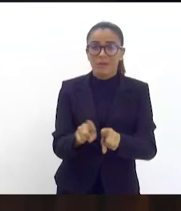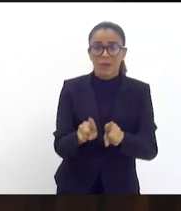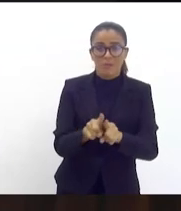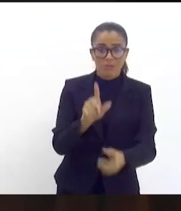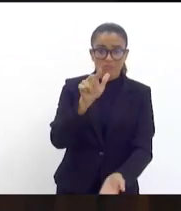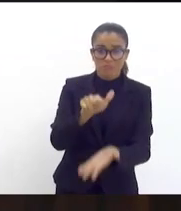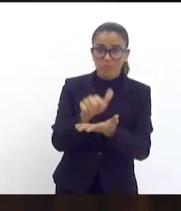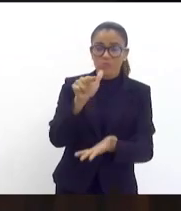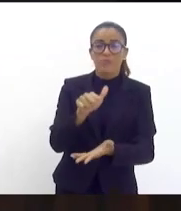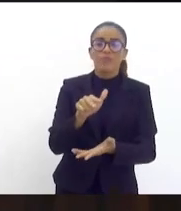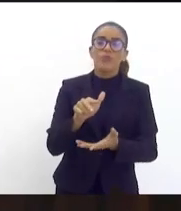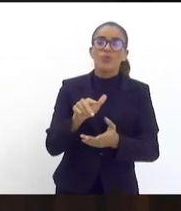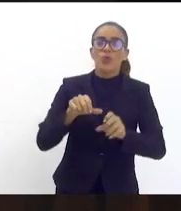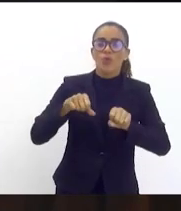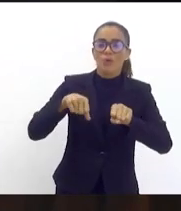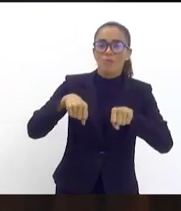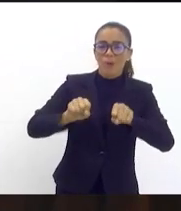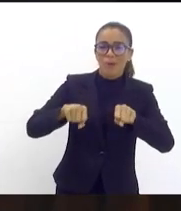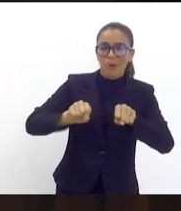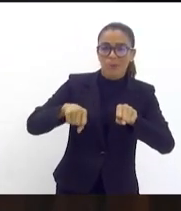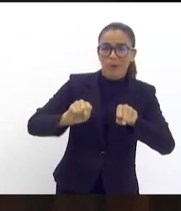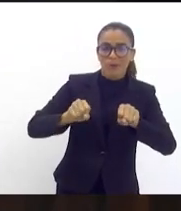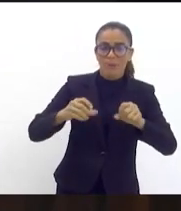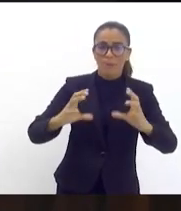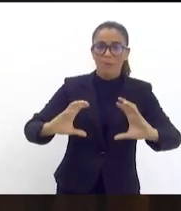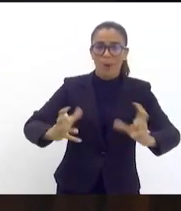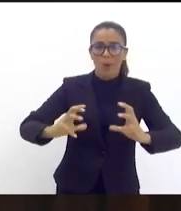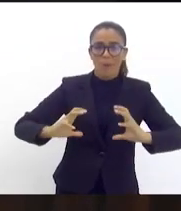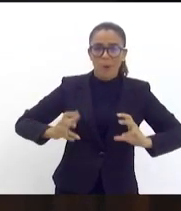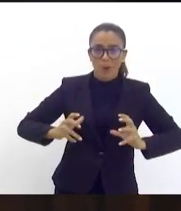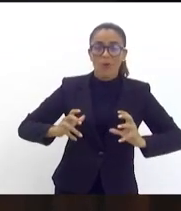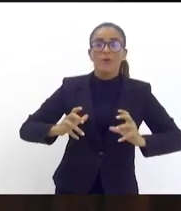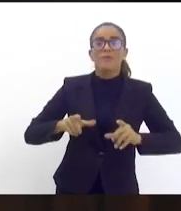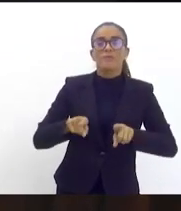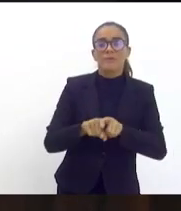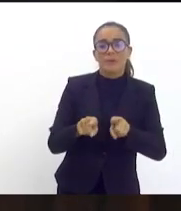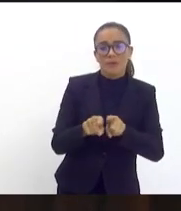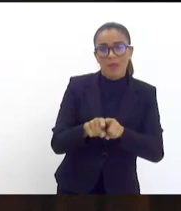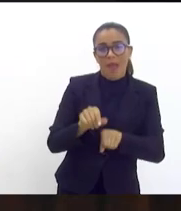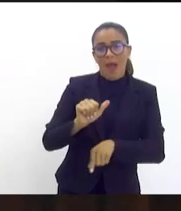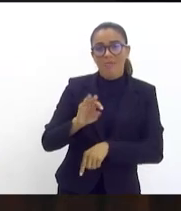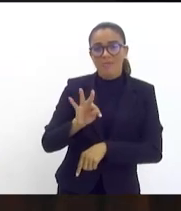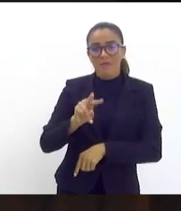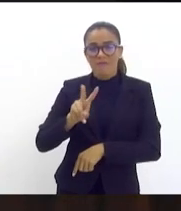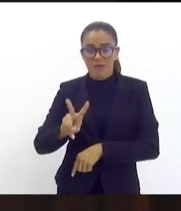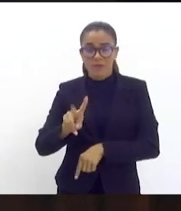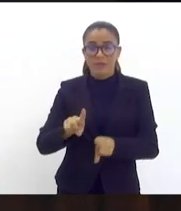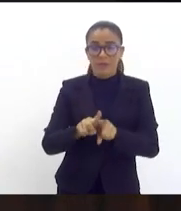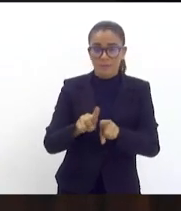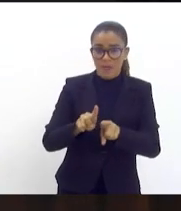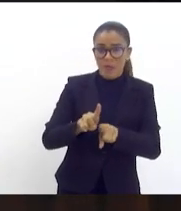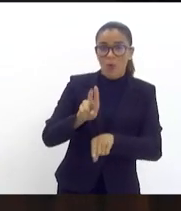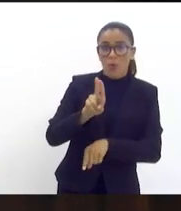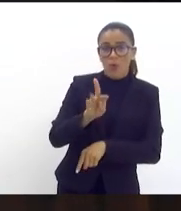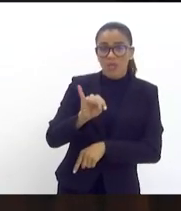registro dos quadriciclos, veículos de todo terreno, ATV, veículos utilitários,